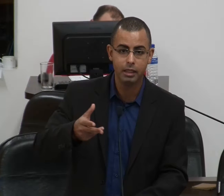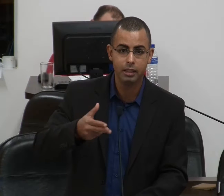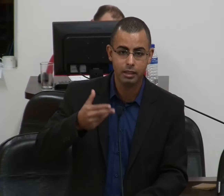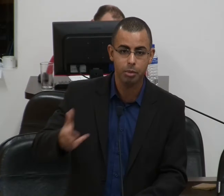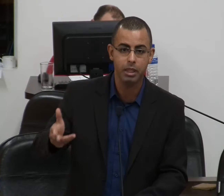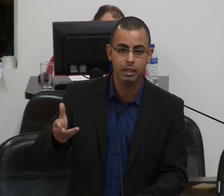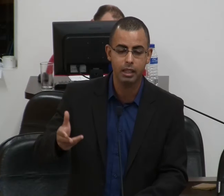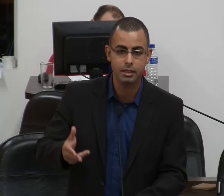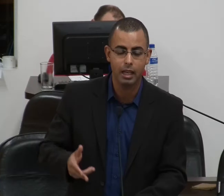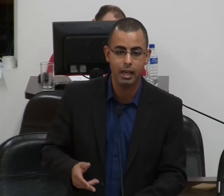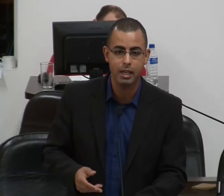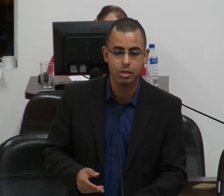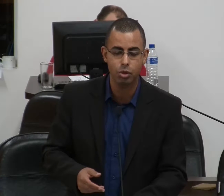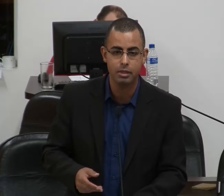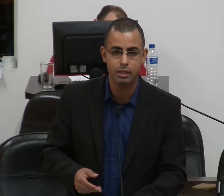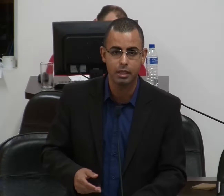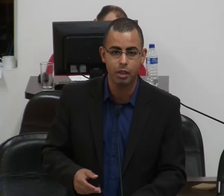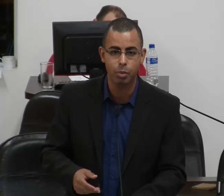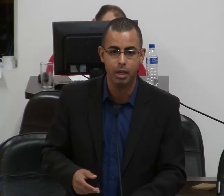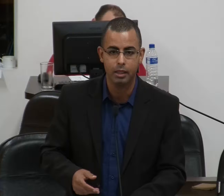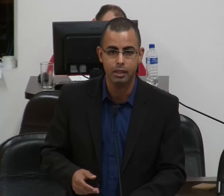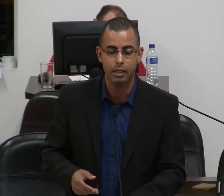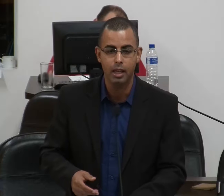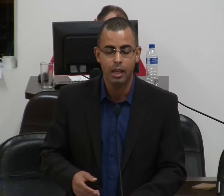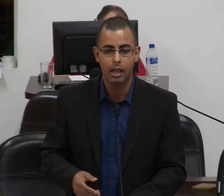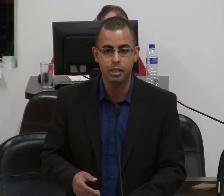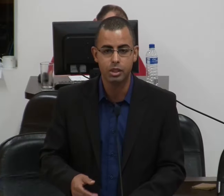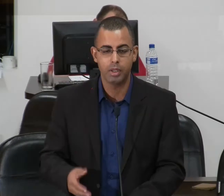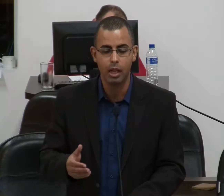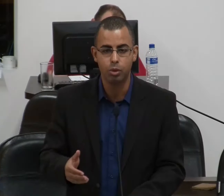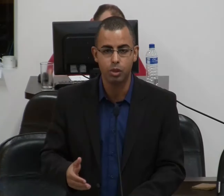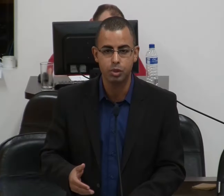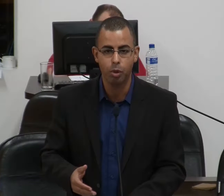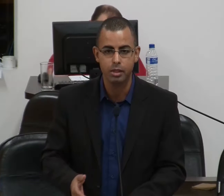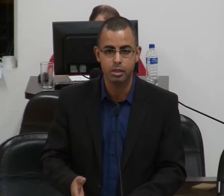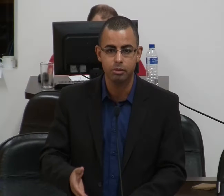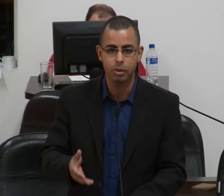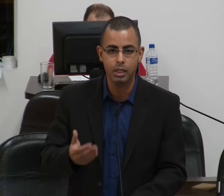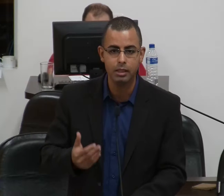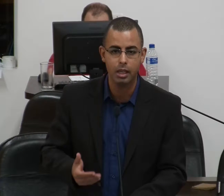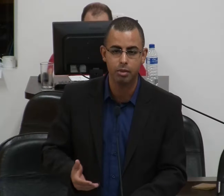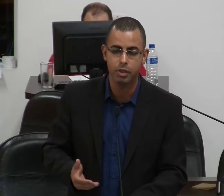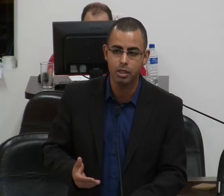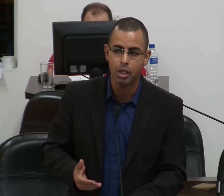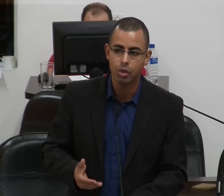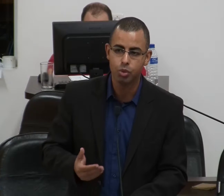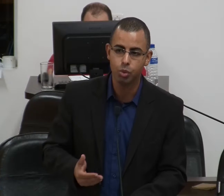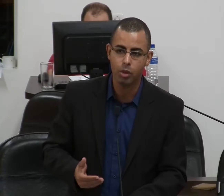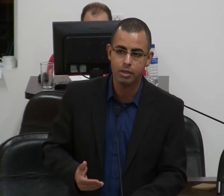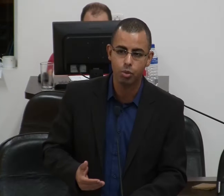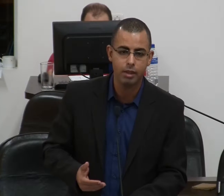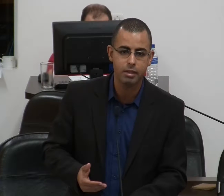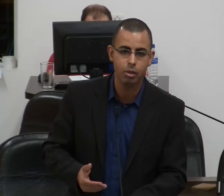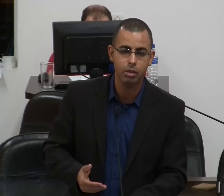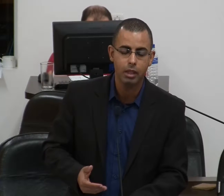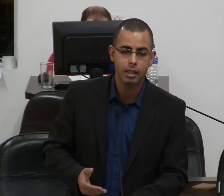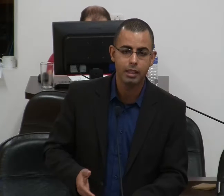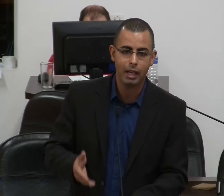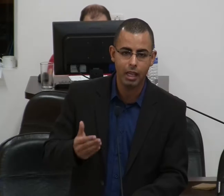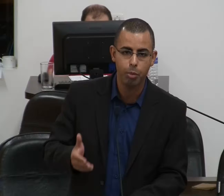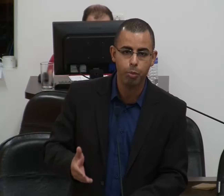né, que tramita nesta casa solicitando para que esses vereadores possam intervir junto à